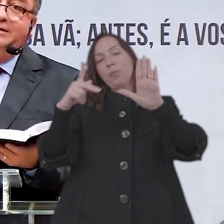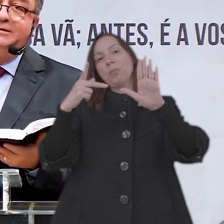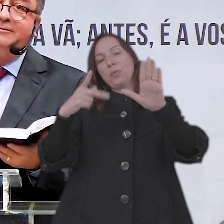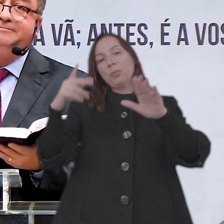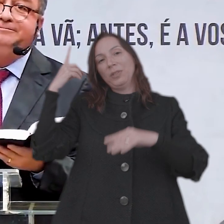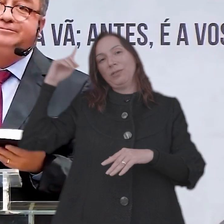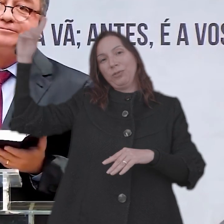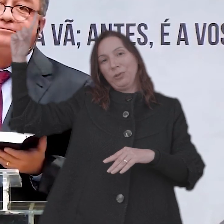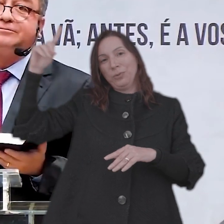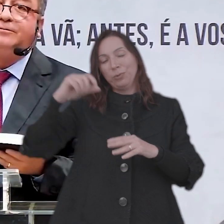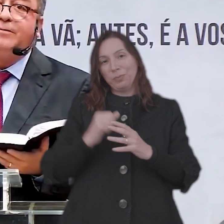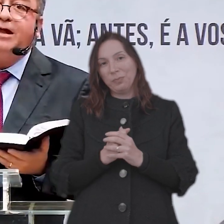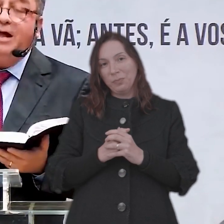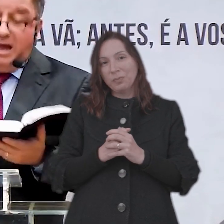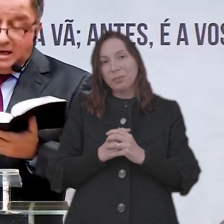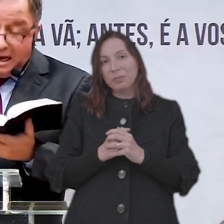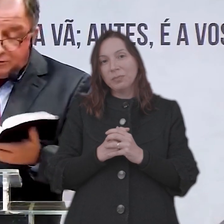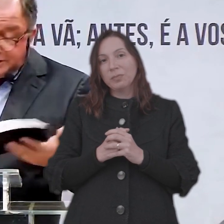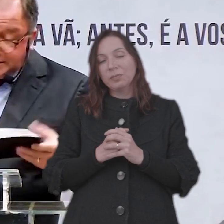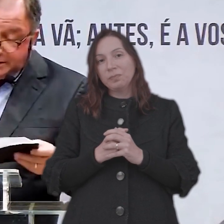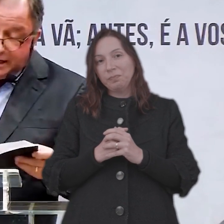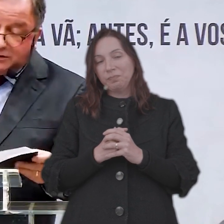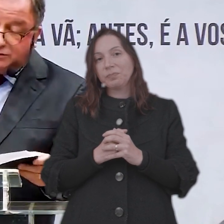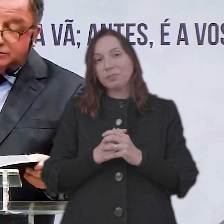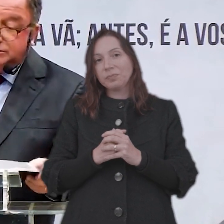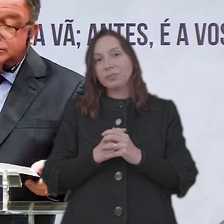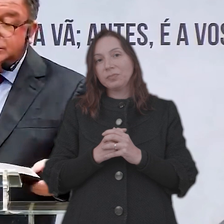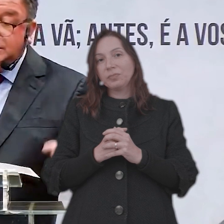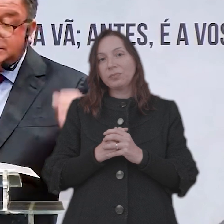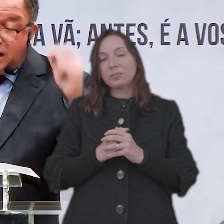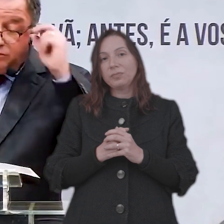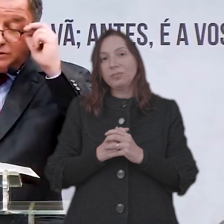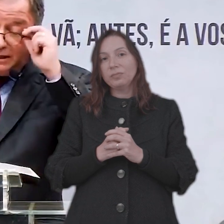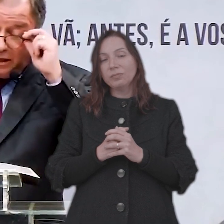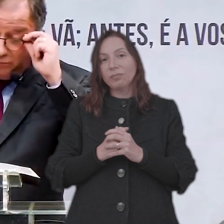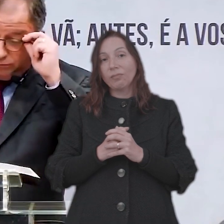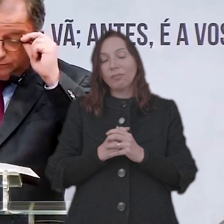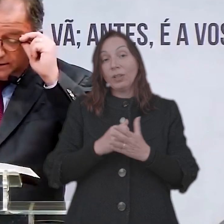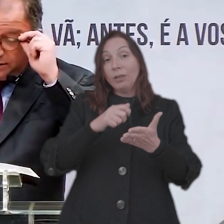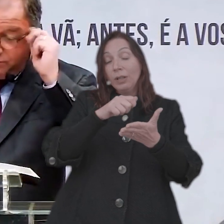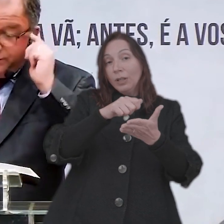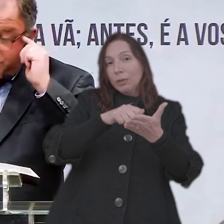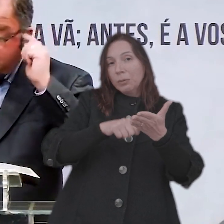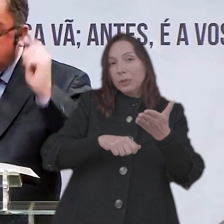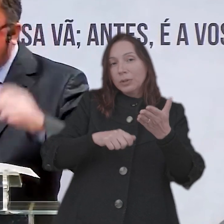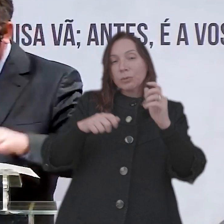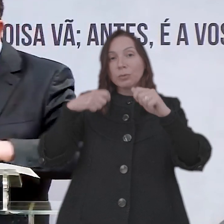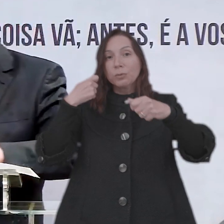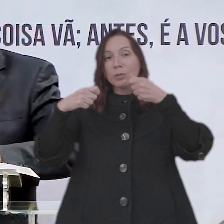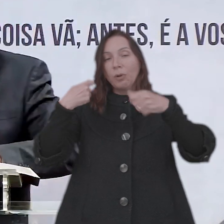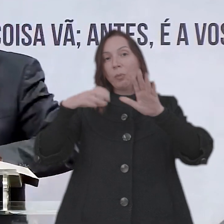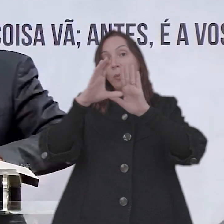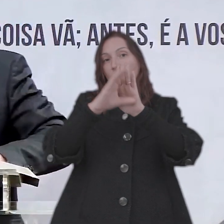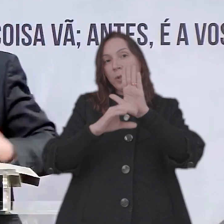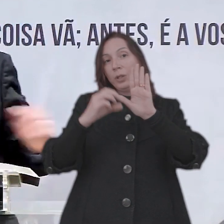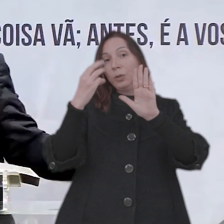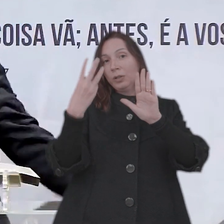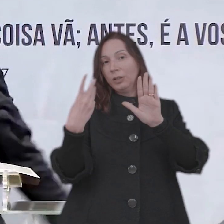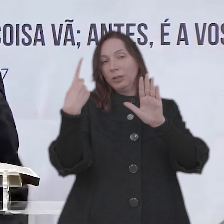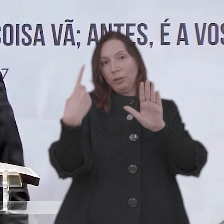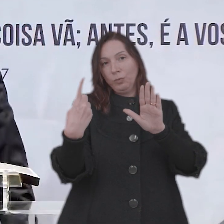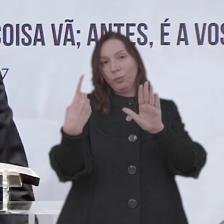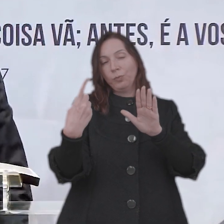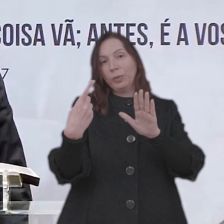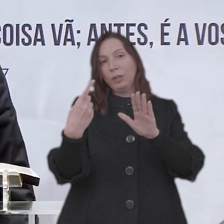para essa doença. E à luz desse texto, Salmo 31, versículo 24, eu